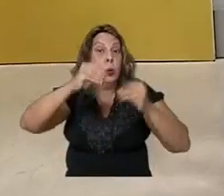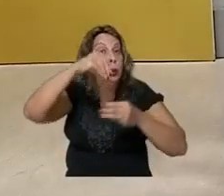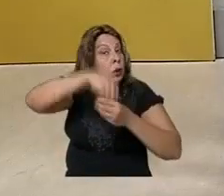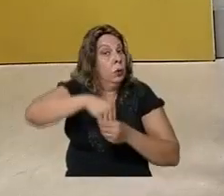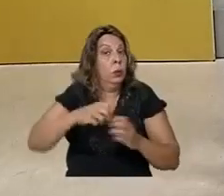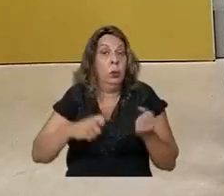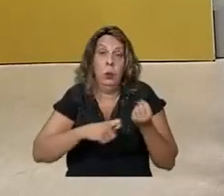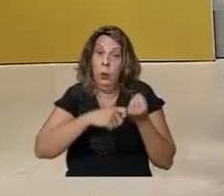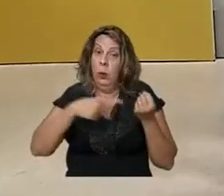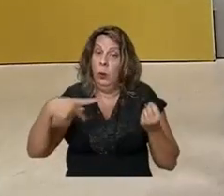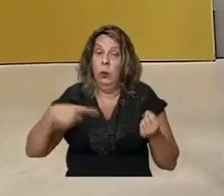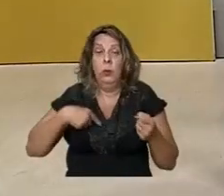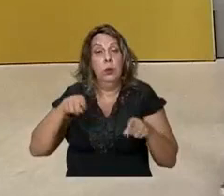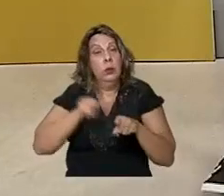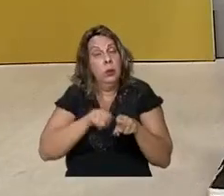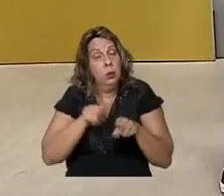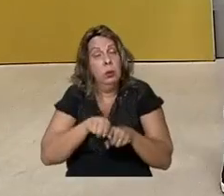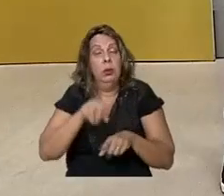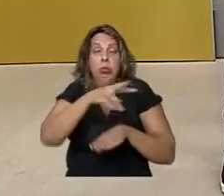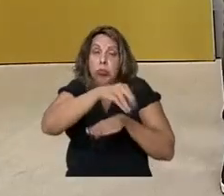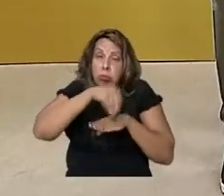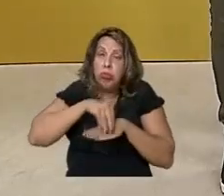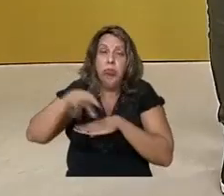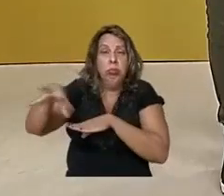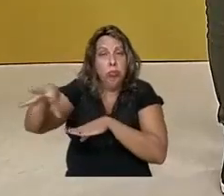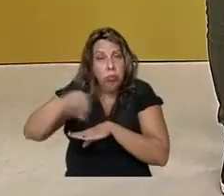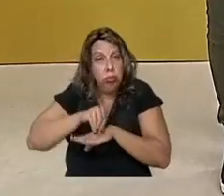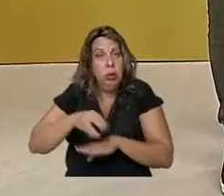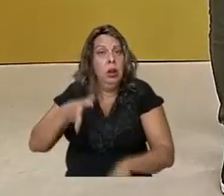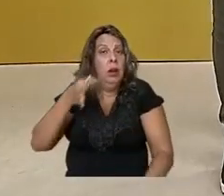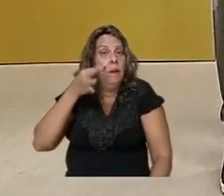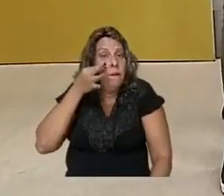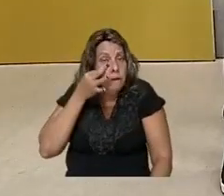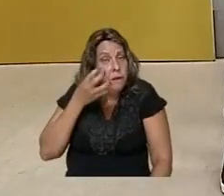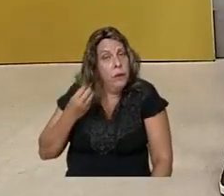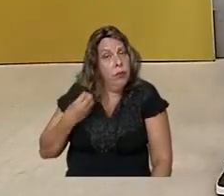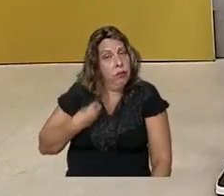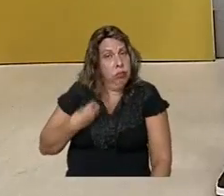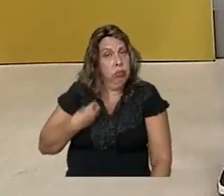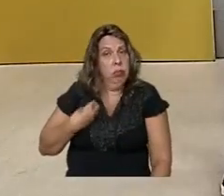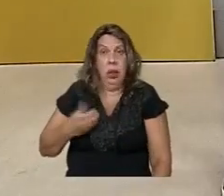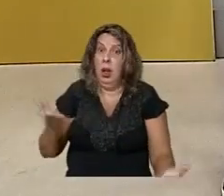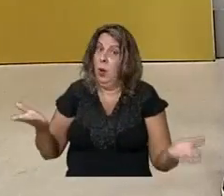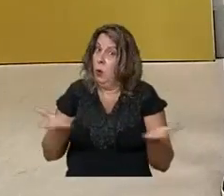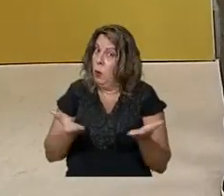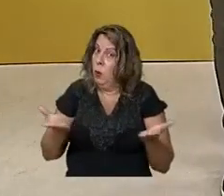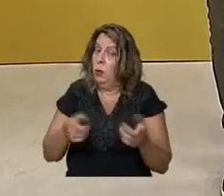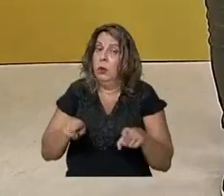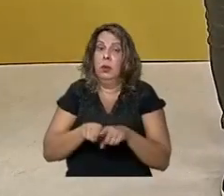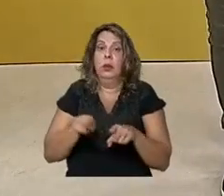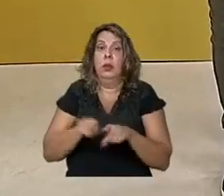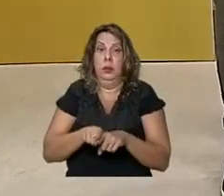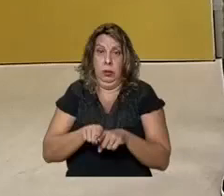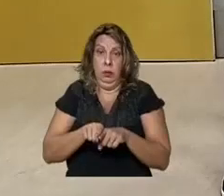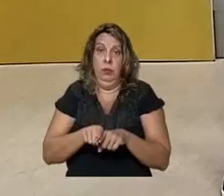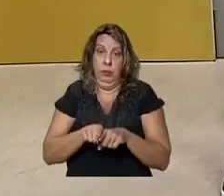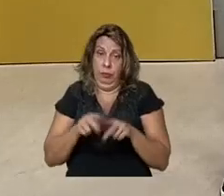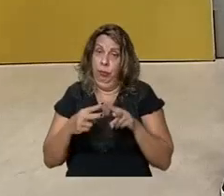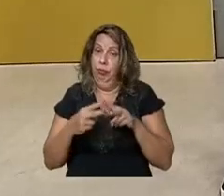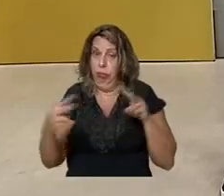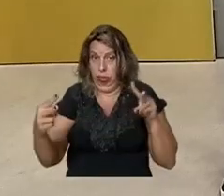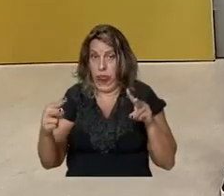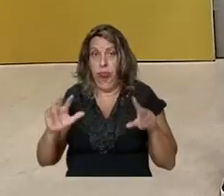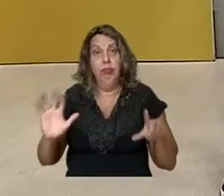você aproveita também para mandar sua mensagem. Estamos ao vivo aqui, né? Com transmissão também pelas plataformas digitais. Já